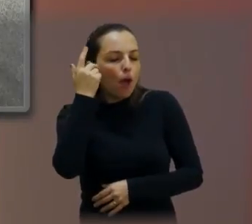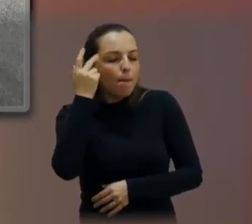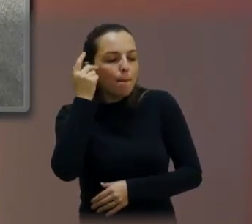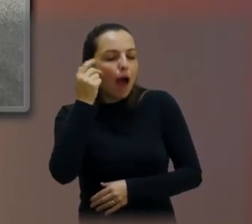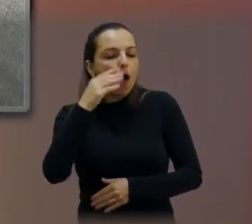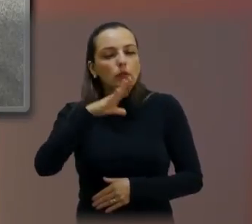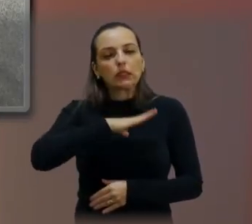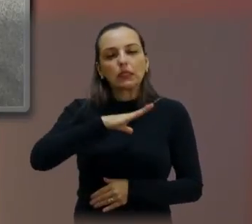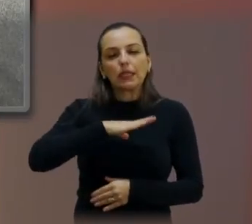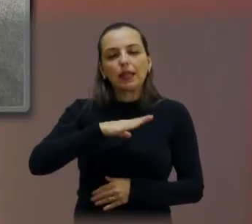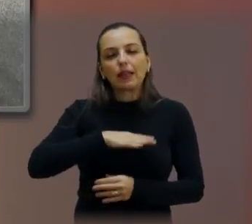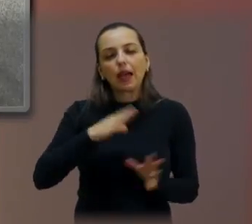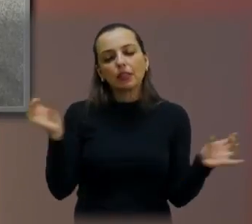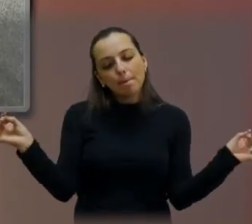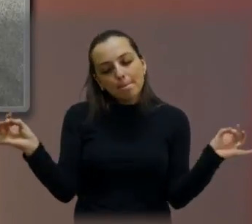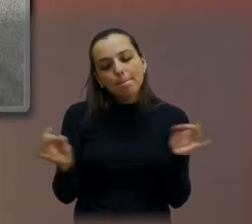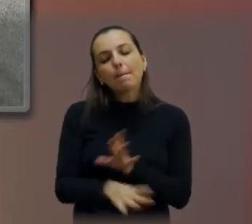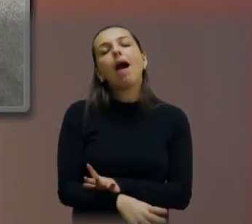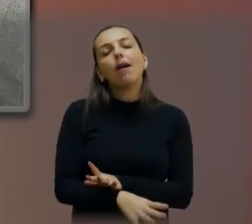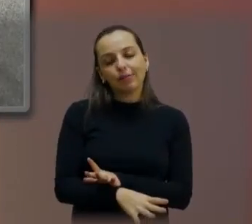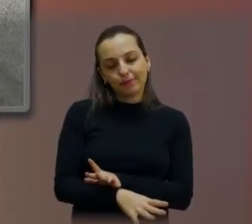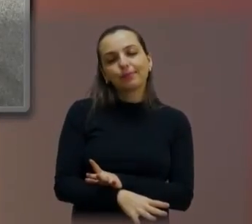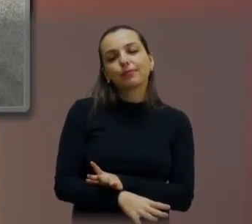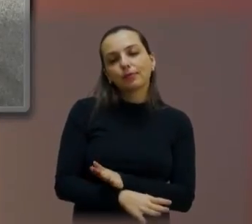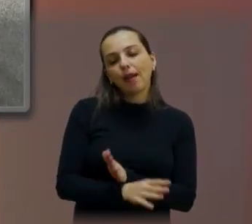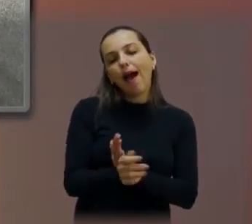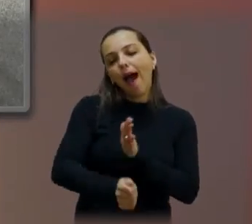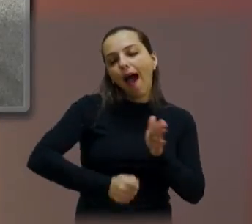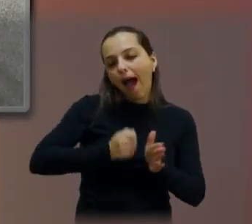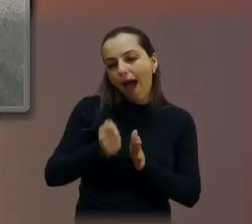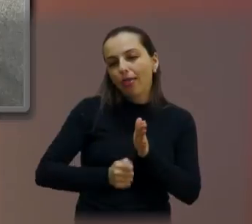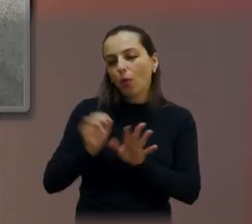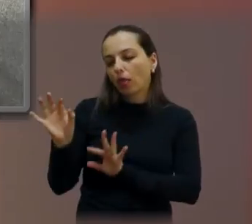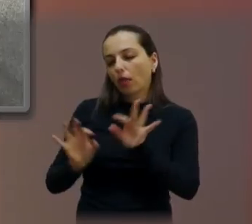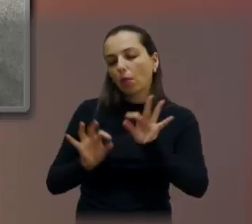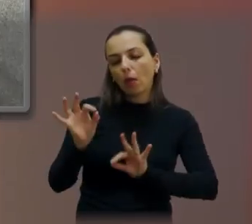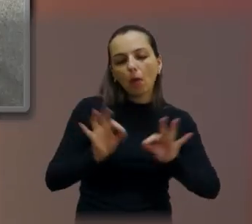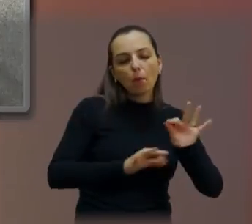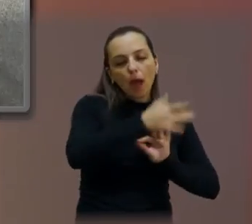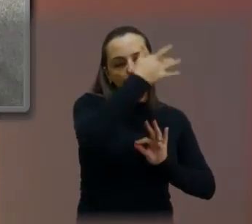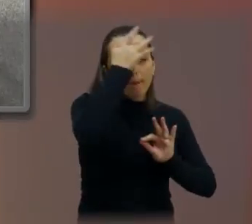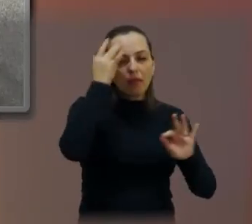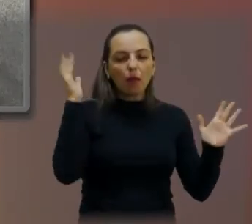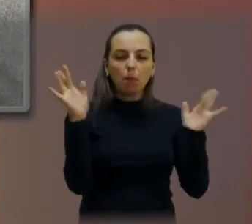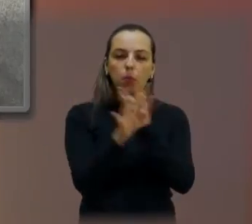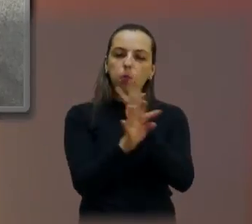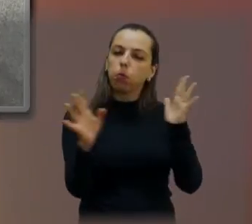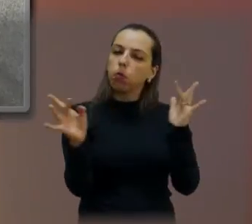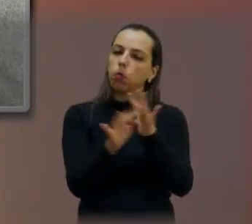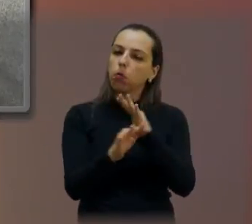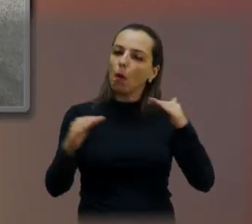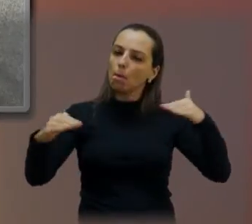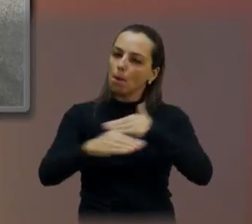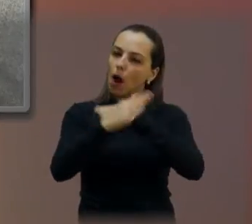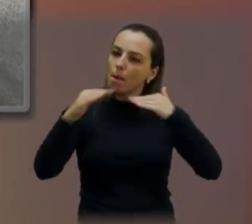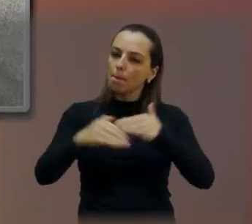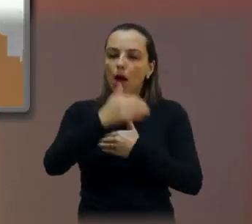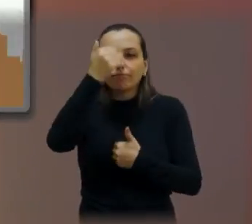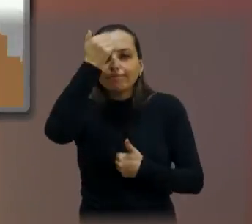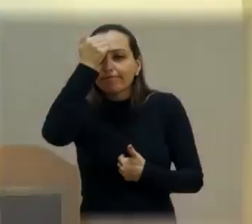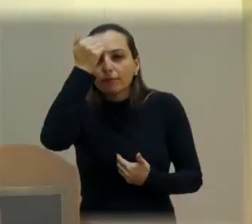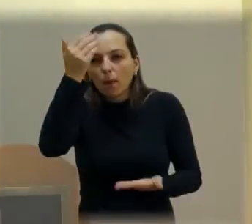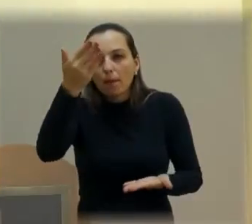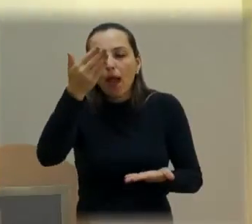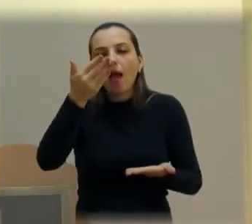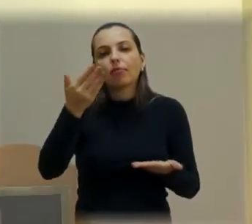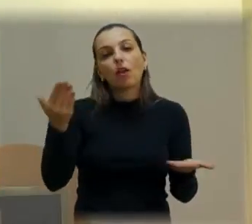perfeitamente pronta para receber a demanda que Araraquara tem de um grande tráfego de pessoas, de carros, enfim. Muito obrigada pela atenção.